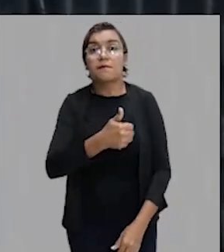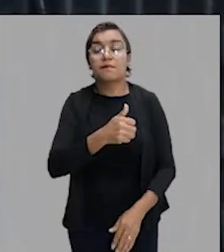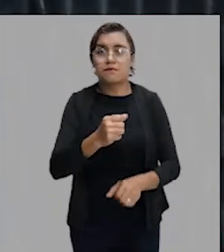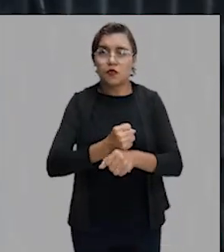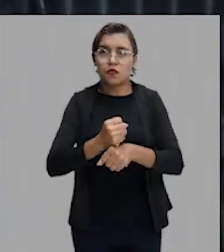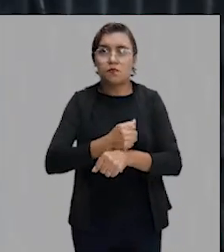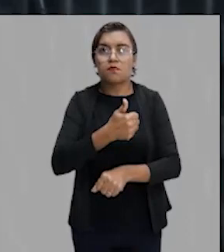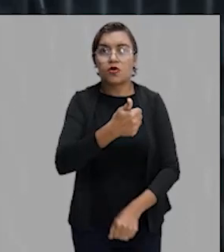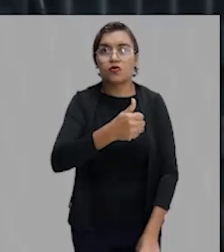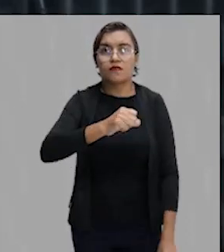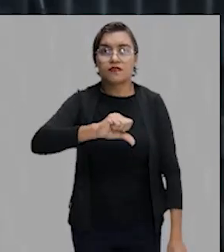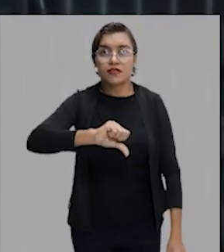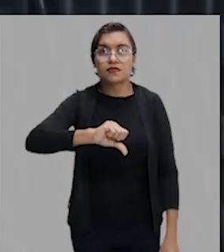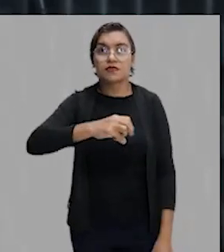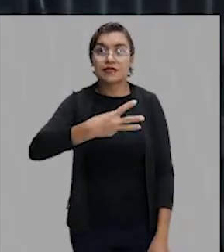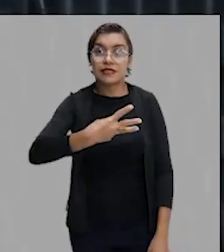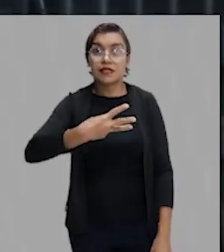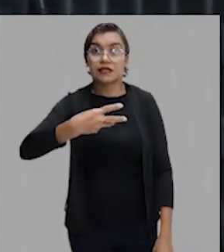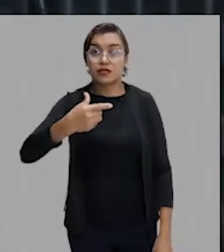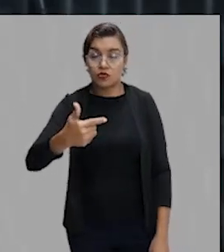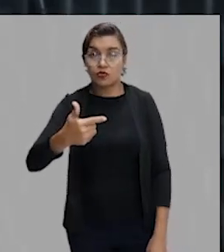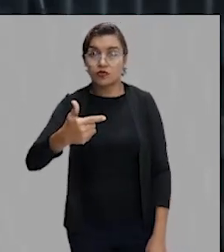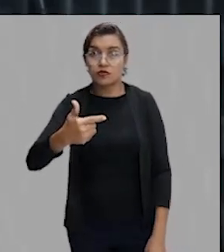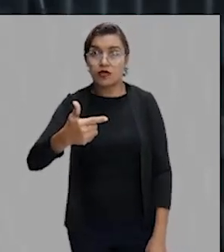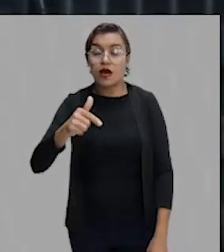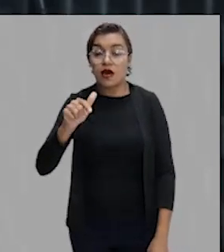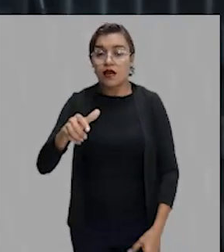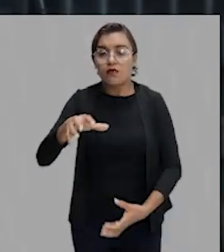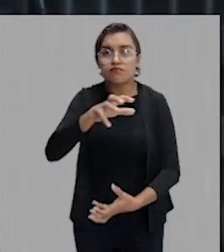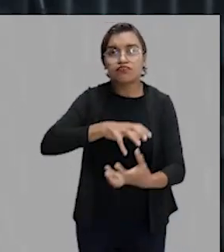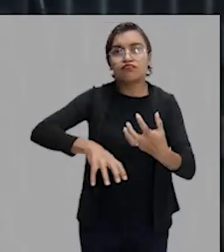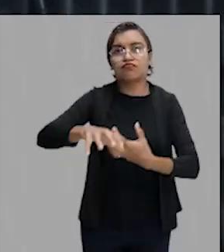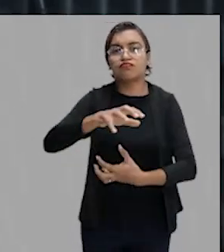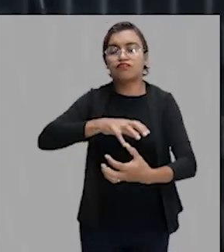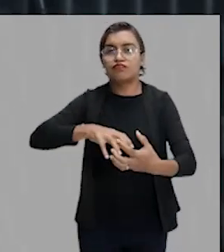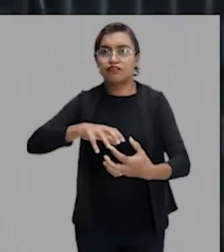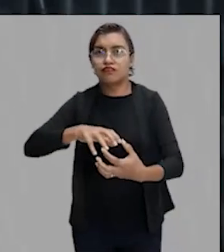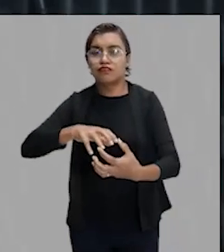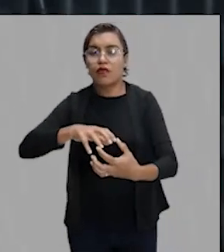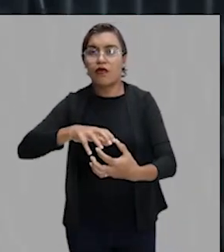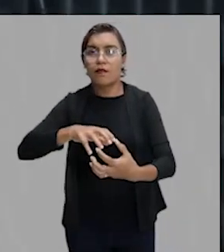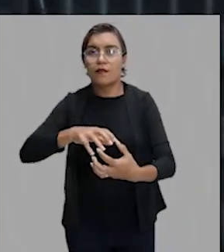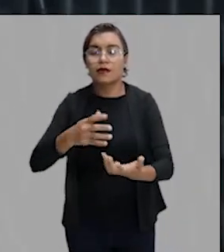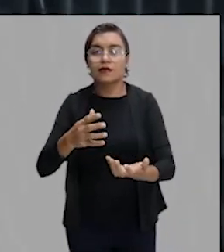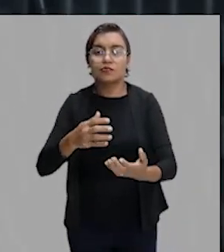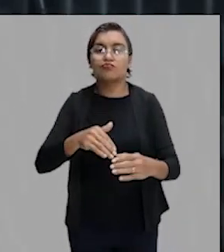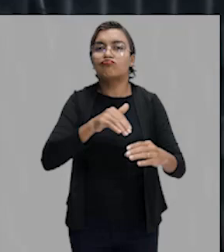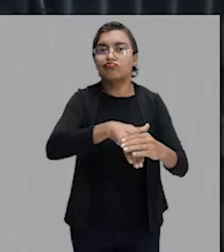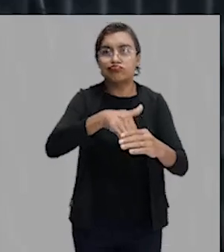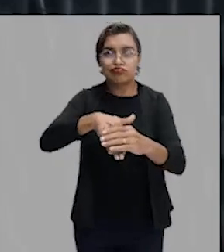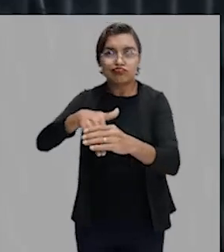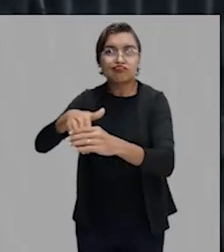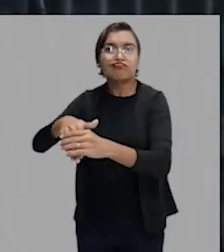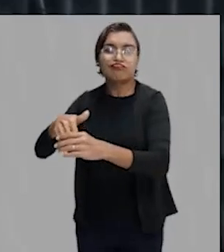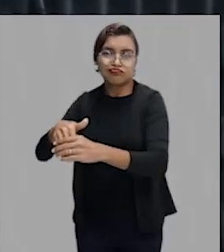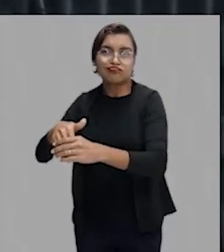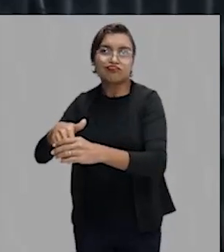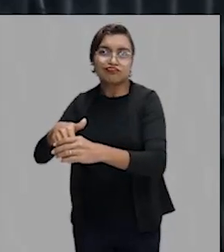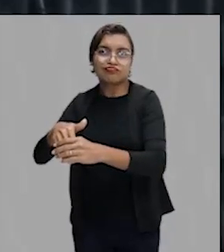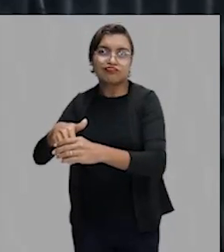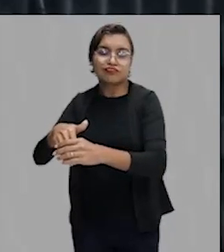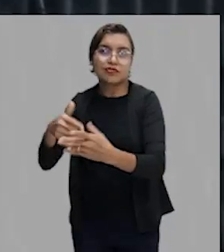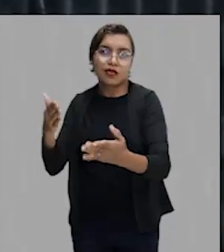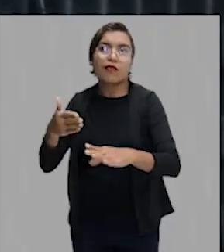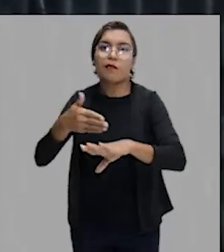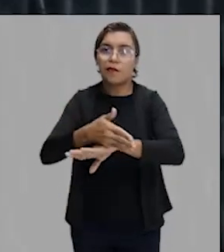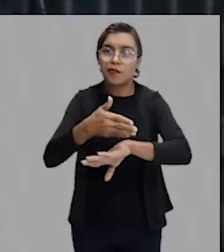1932, Getúlio Vargas faz a reforma do Código Eleitoral Brasileiro e insere o voto feminino como